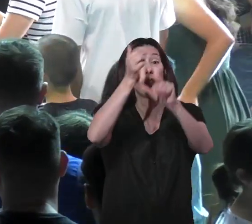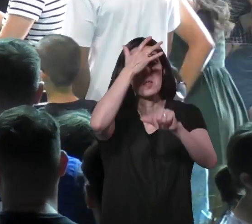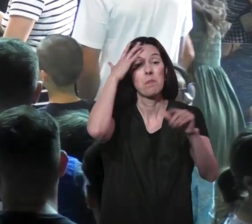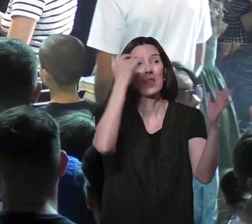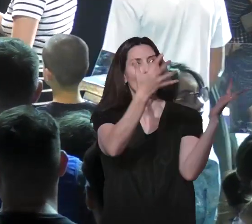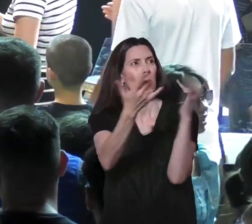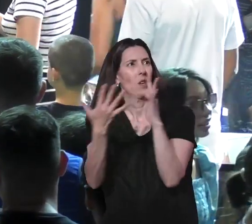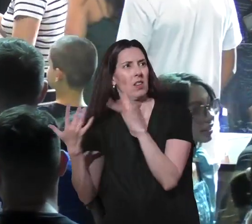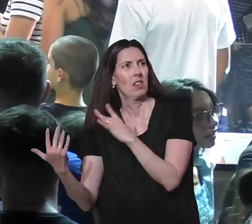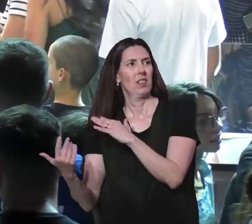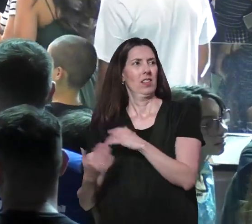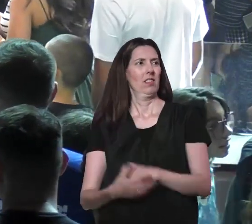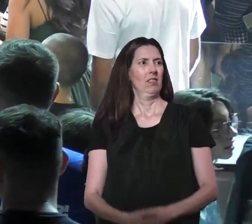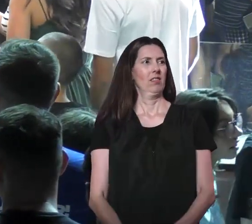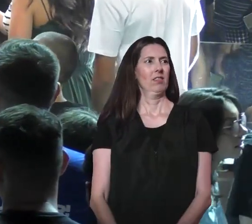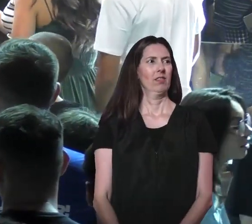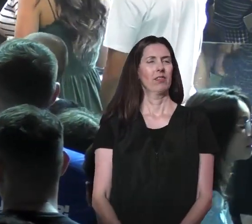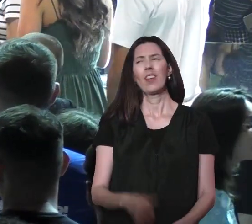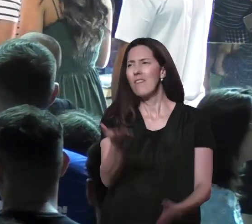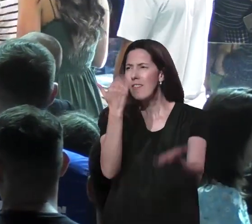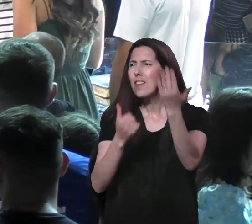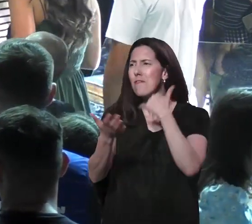Venha, venha, venha.